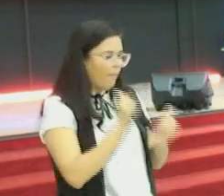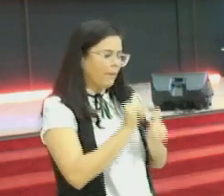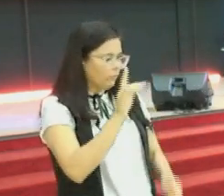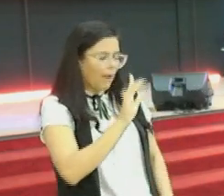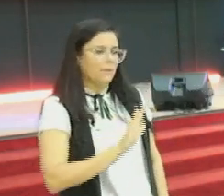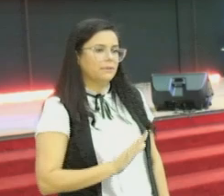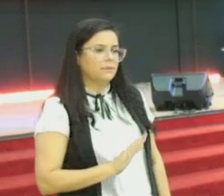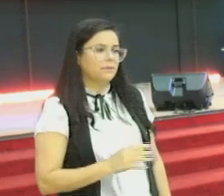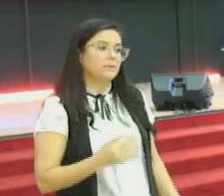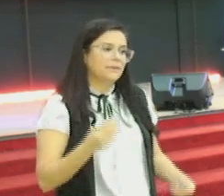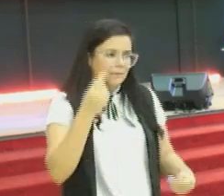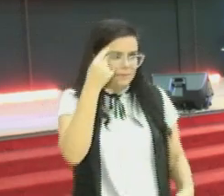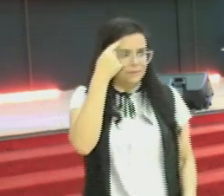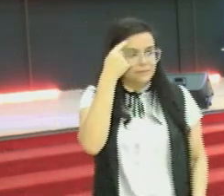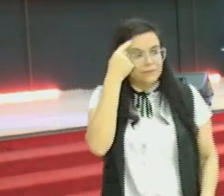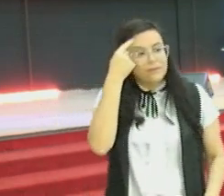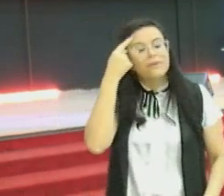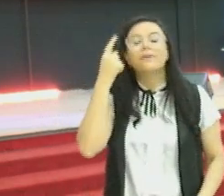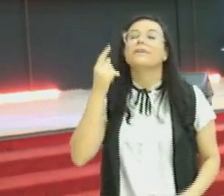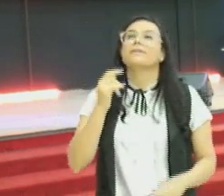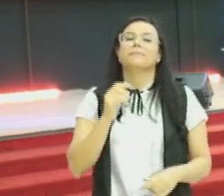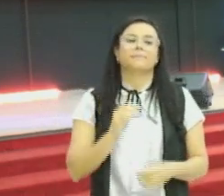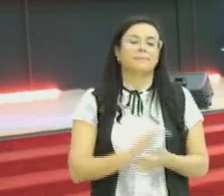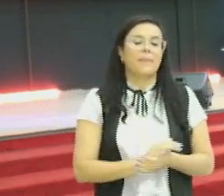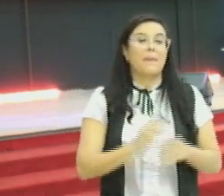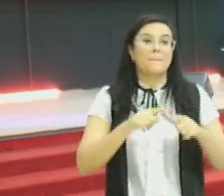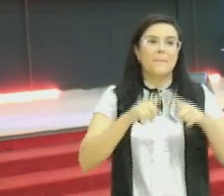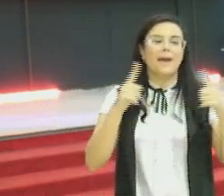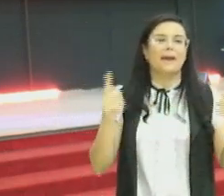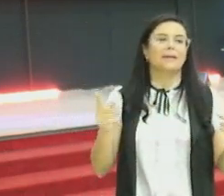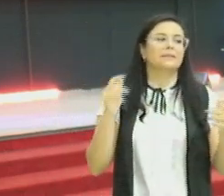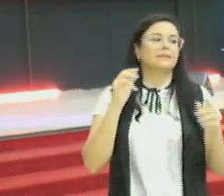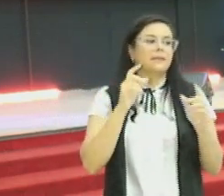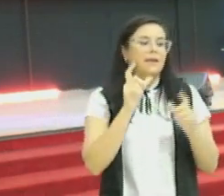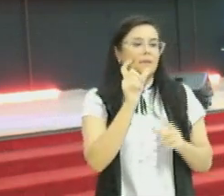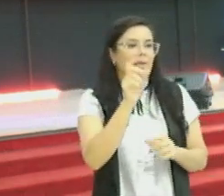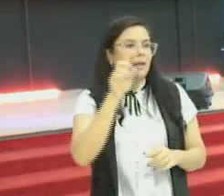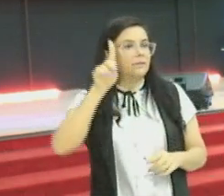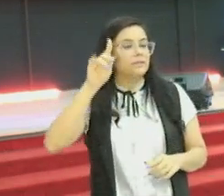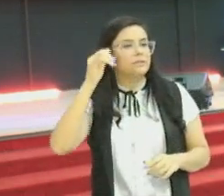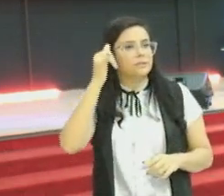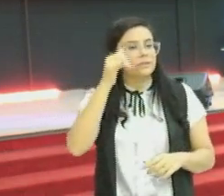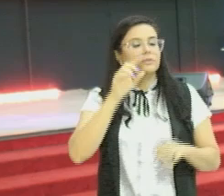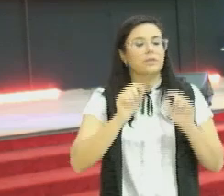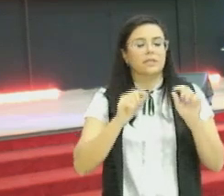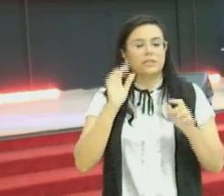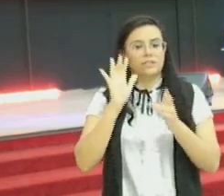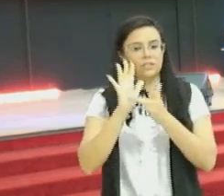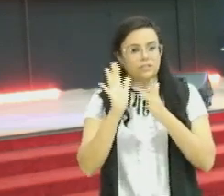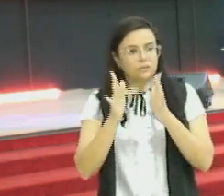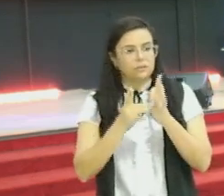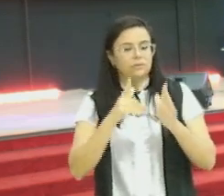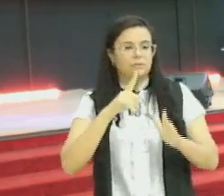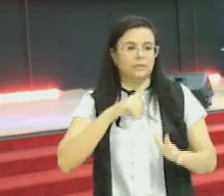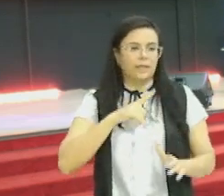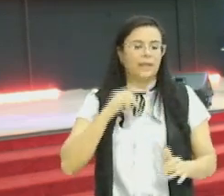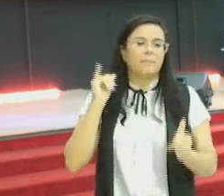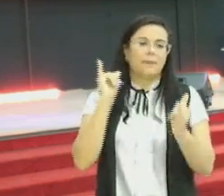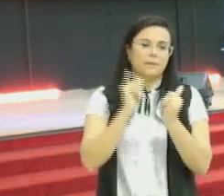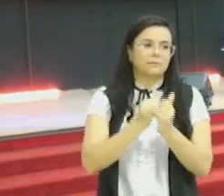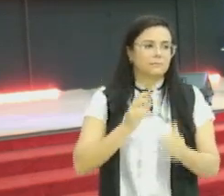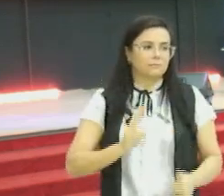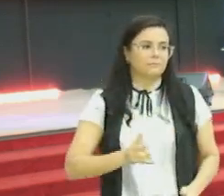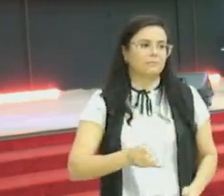perdão. Jesus disse, se o seu irmão pecar contra você e 7 vezes vir te pedir perdão, perdoe.